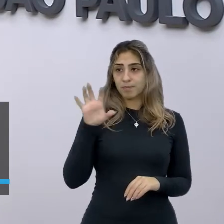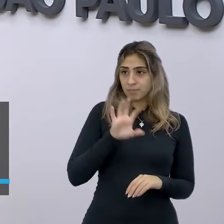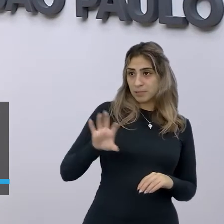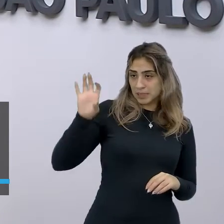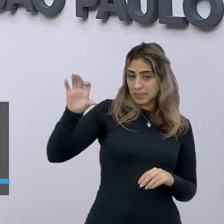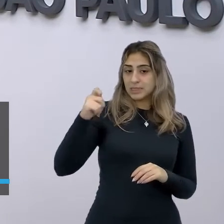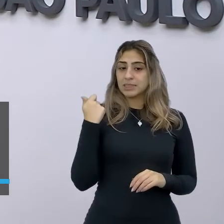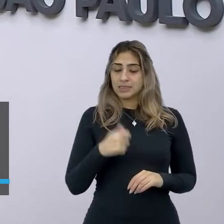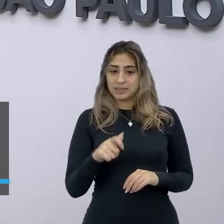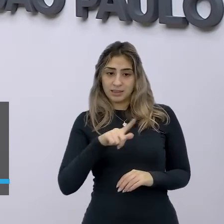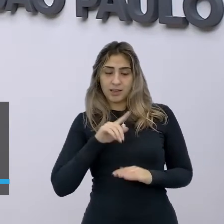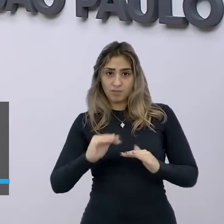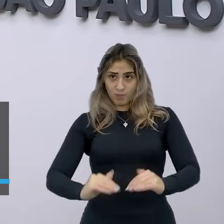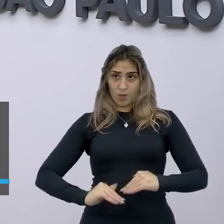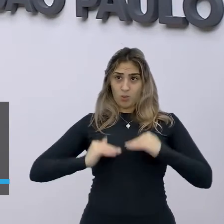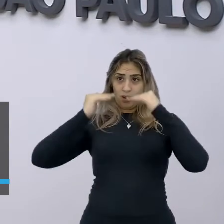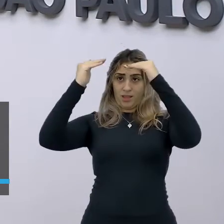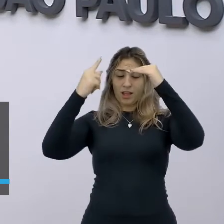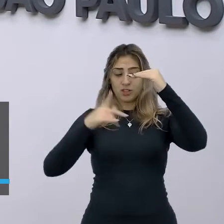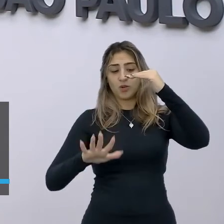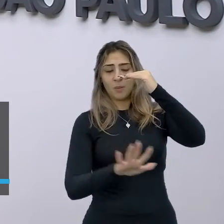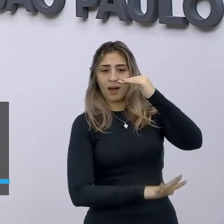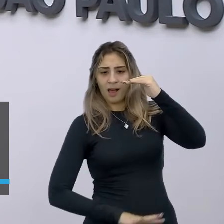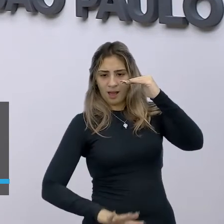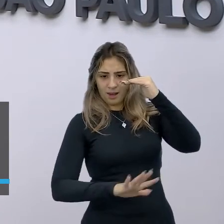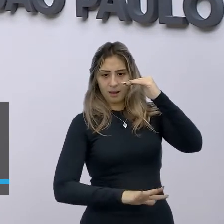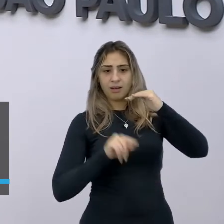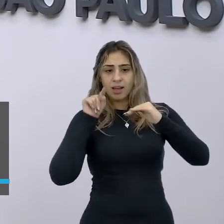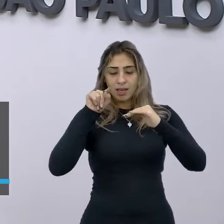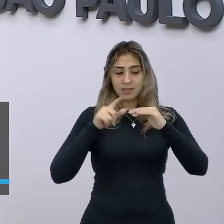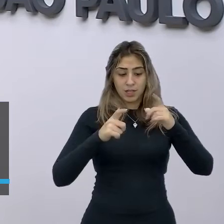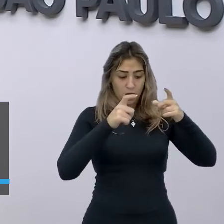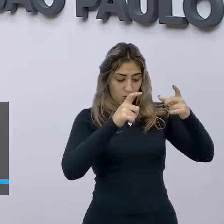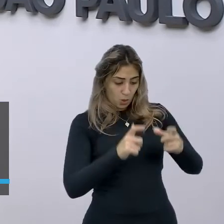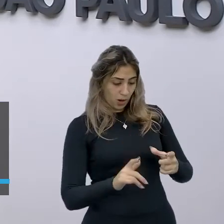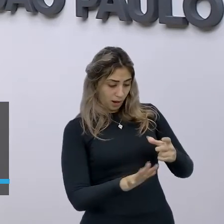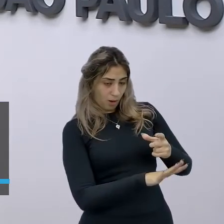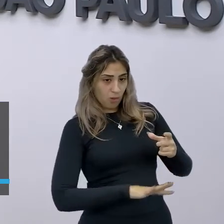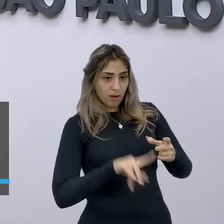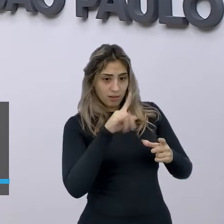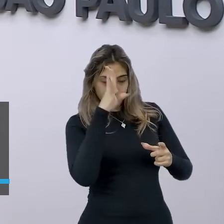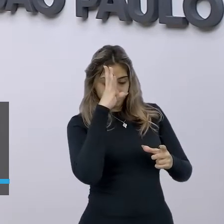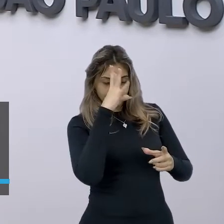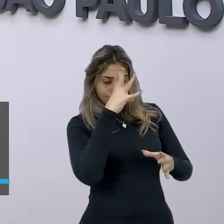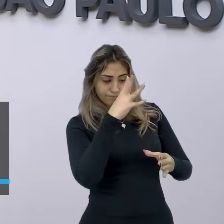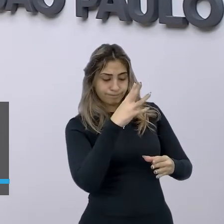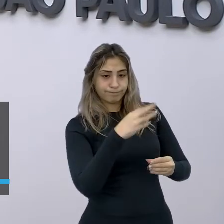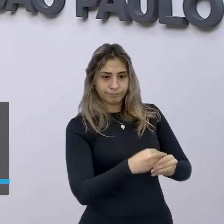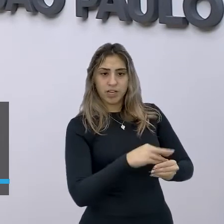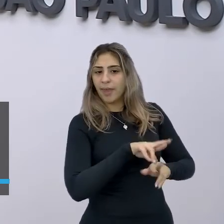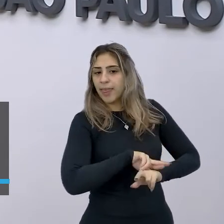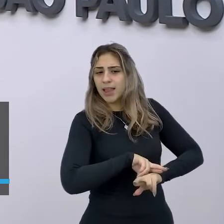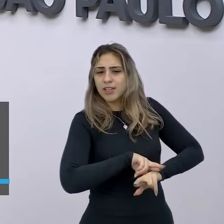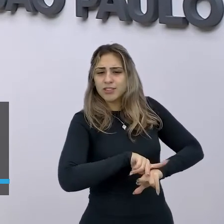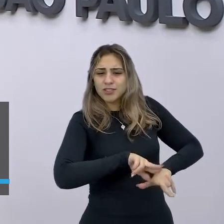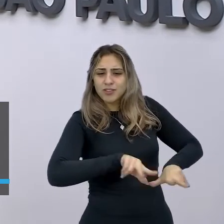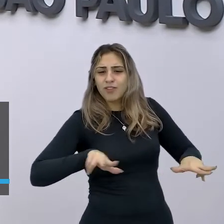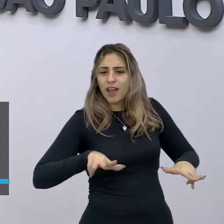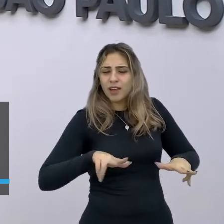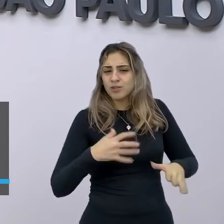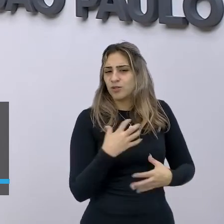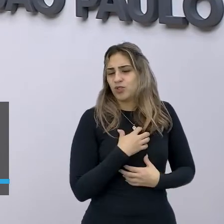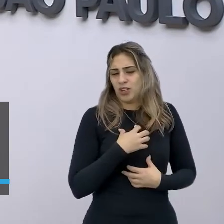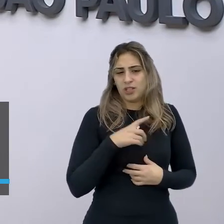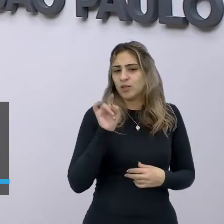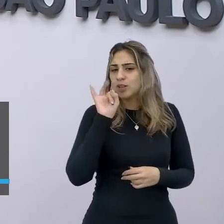uma autoridade sobre uma área, né? E esse território, essa área, ela compreende diversas faces, né? Não